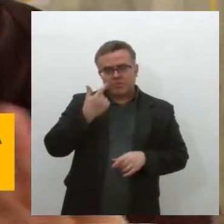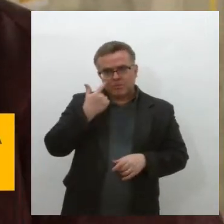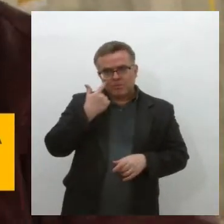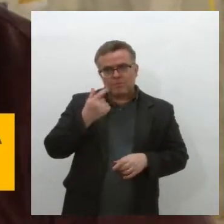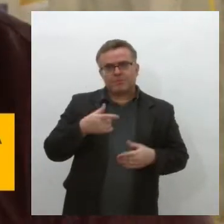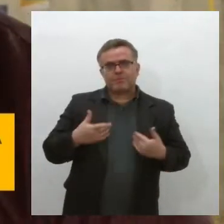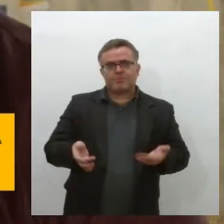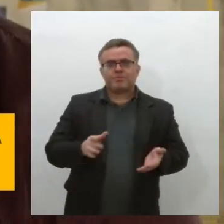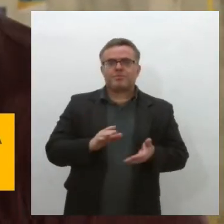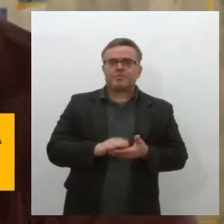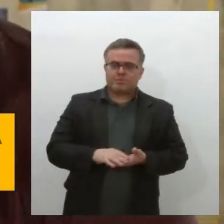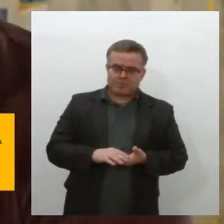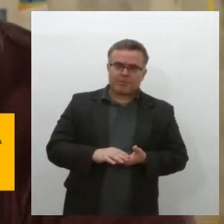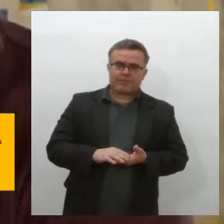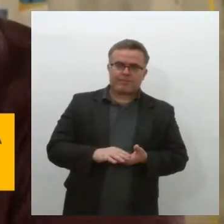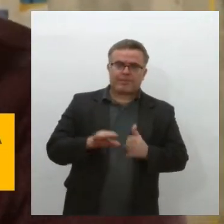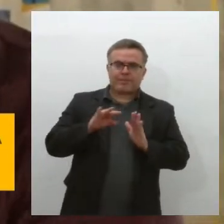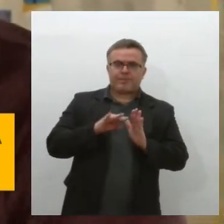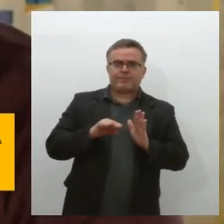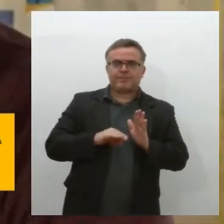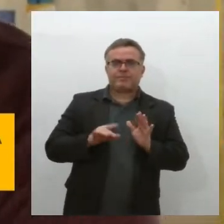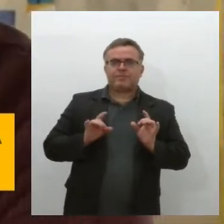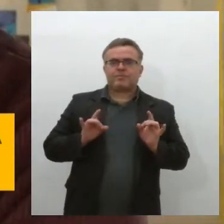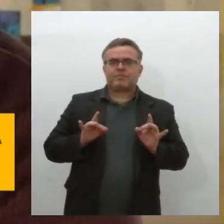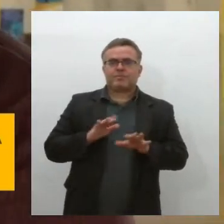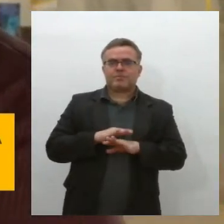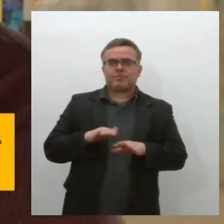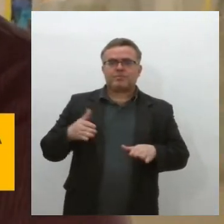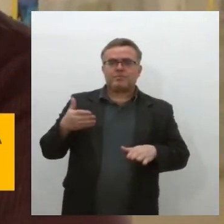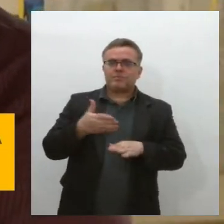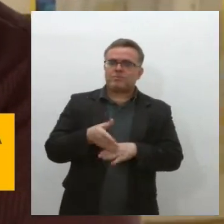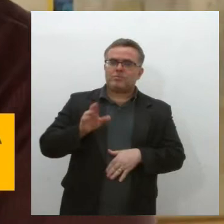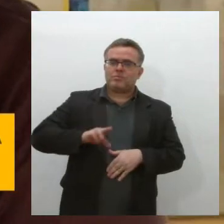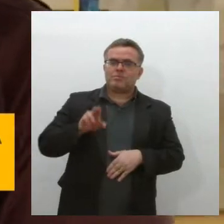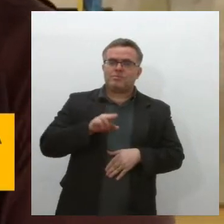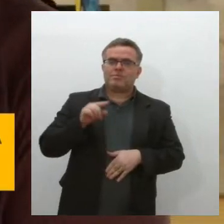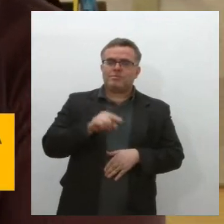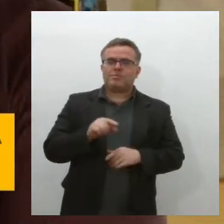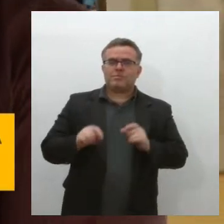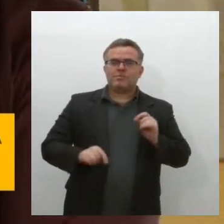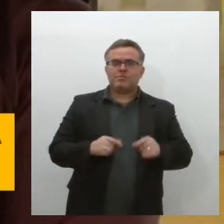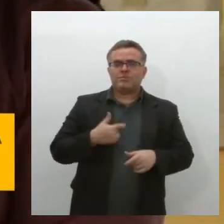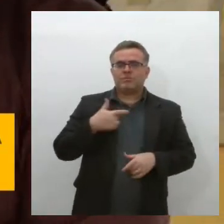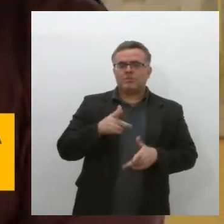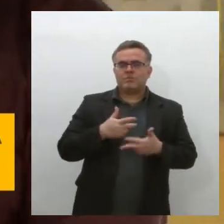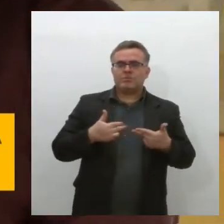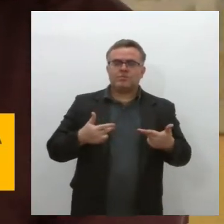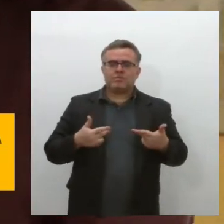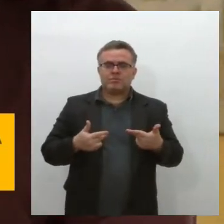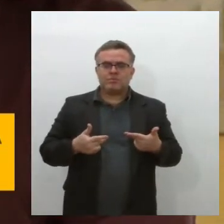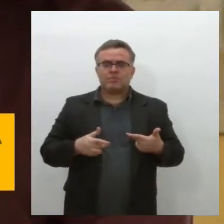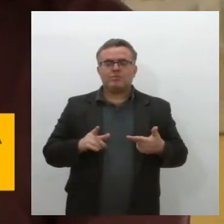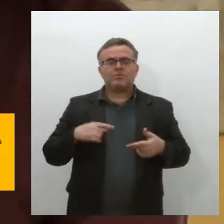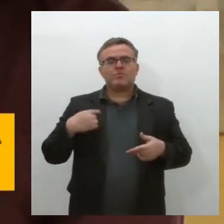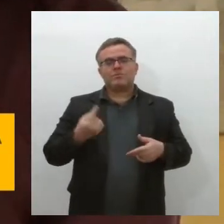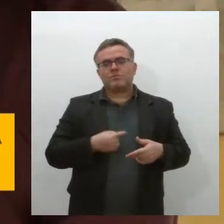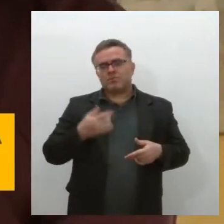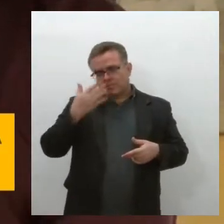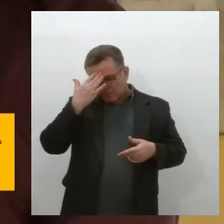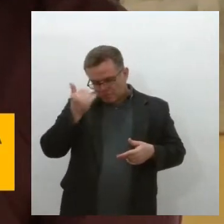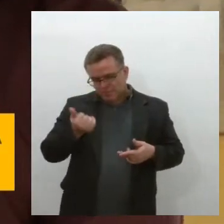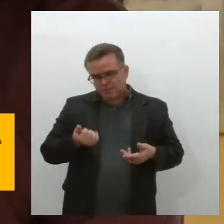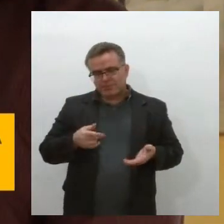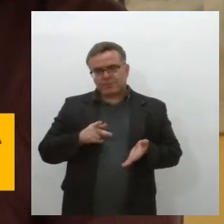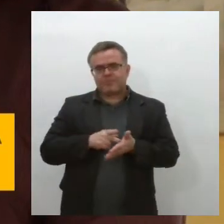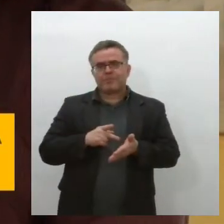é somente um serviço de prateleira nosso, né? Então é a pessoa chegar e utilizar. E uma outra coisa, a gente sabe que na carteira de